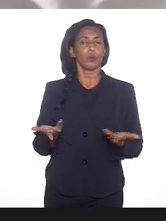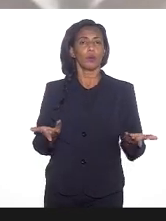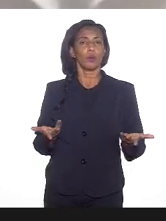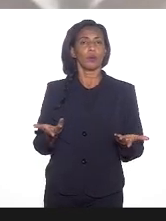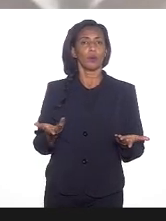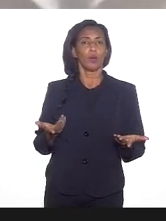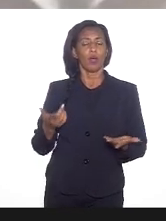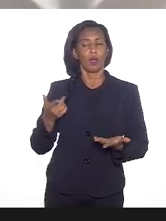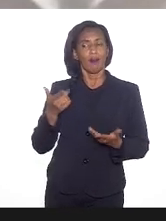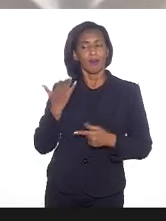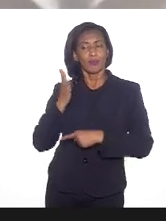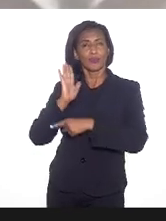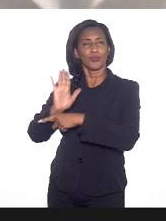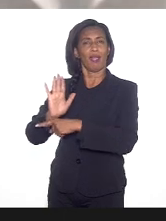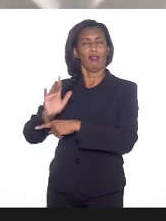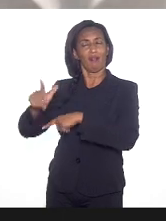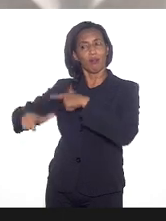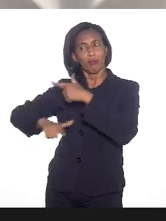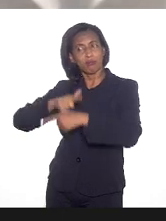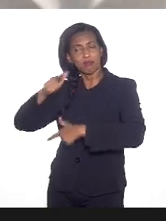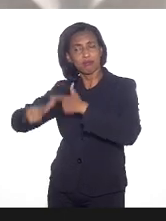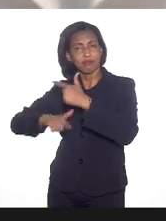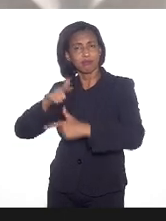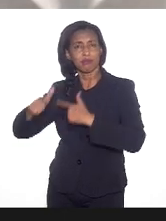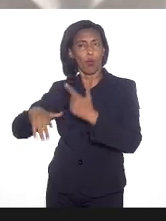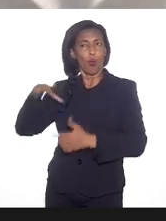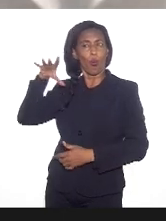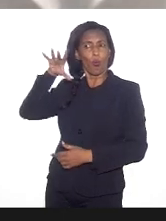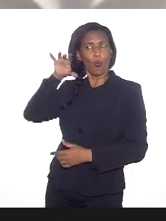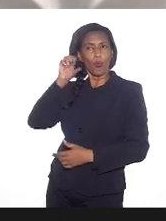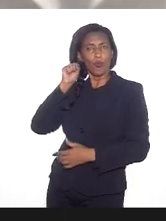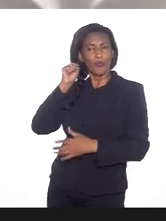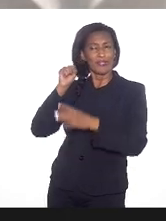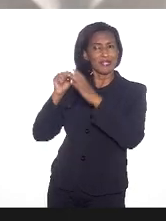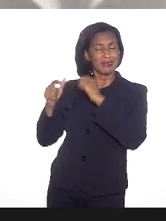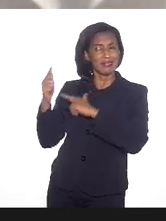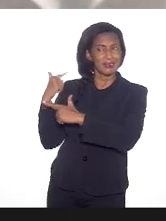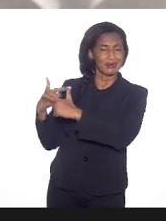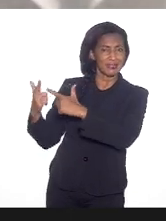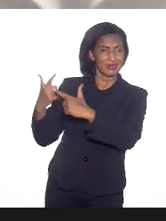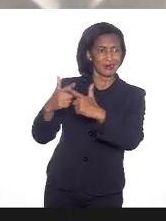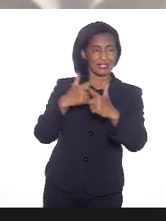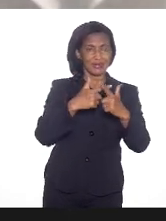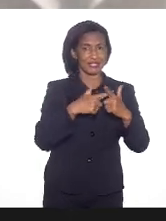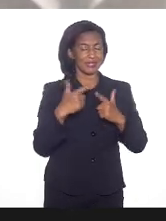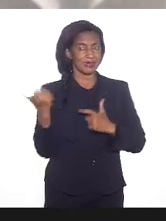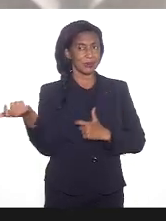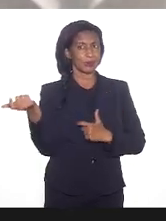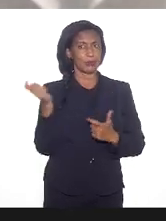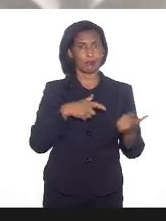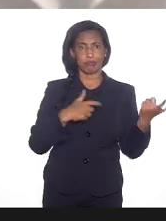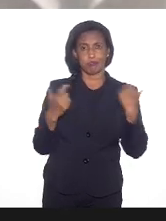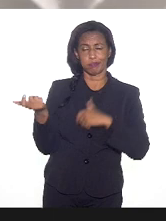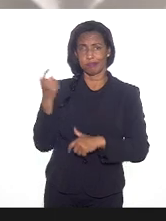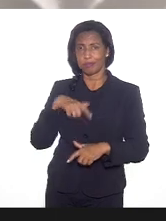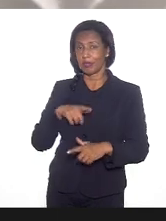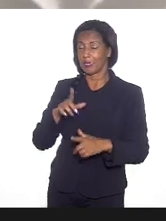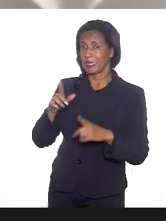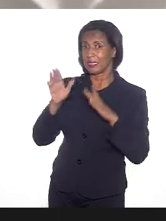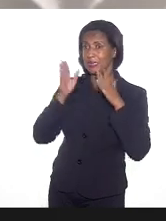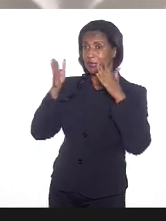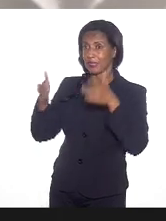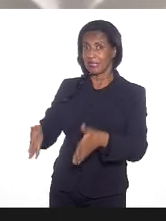dos servidores, né, ouvindo ao longe as bombas de gás que eram jogadas em cima dos